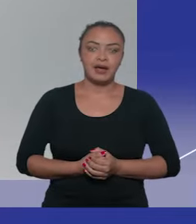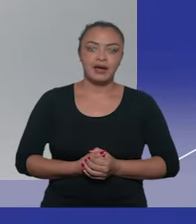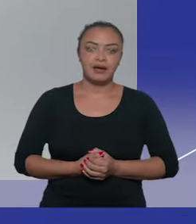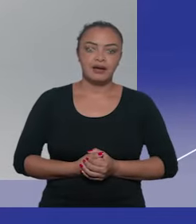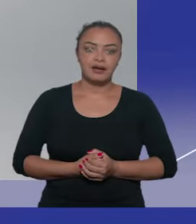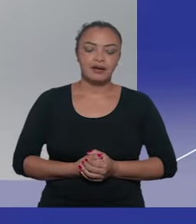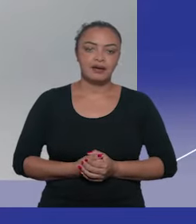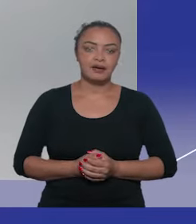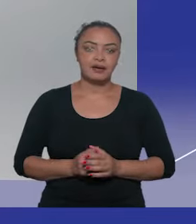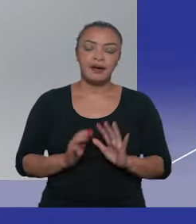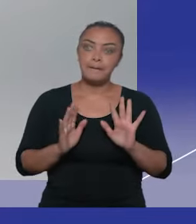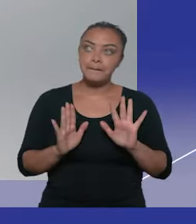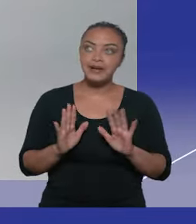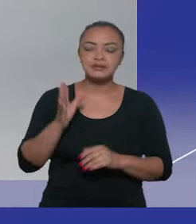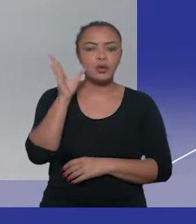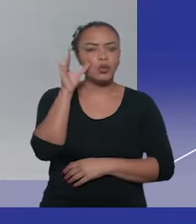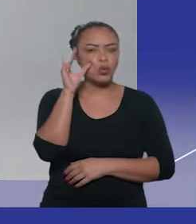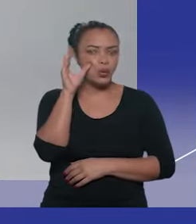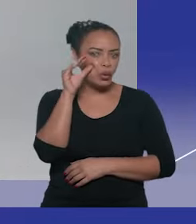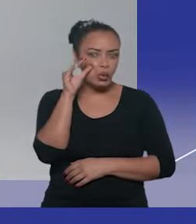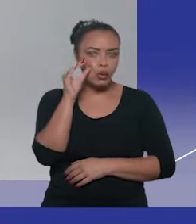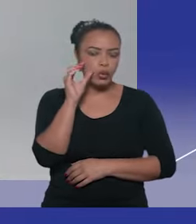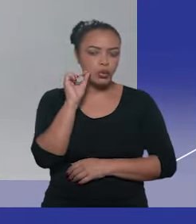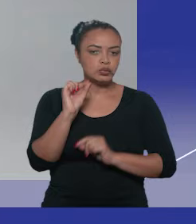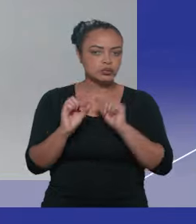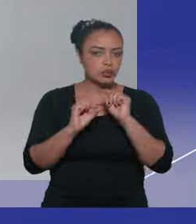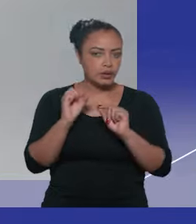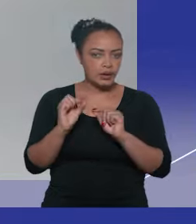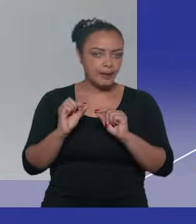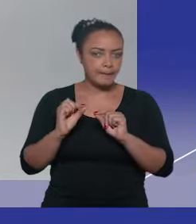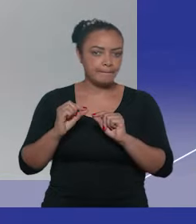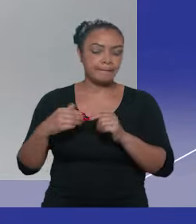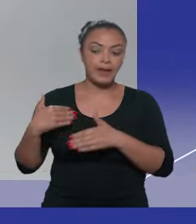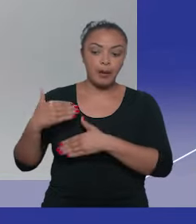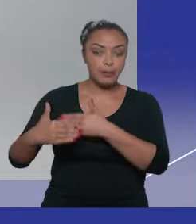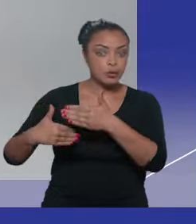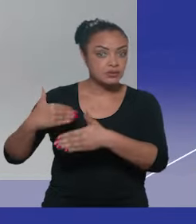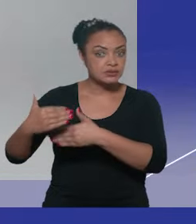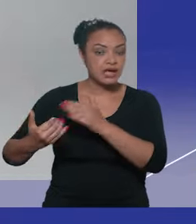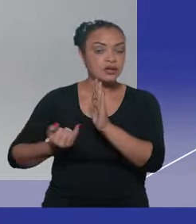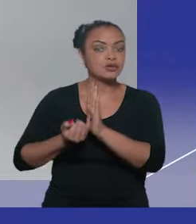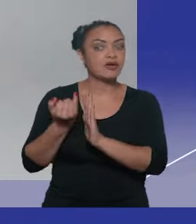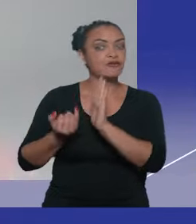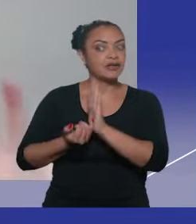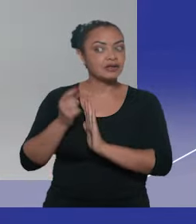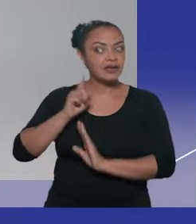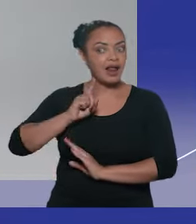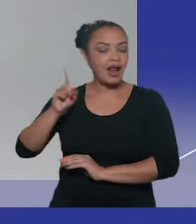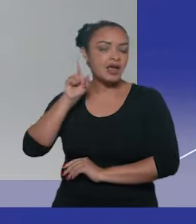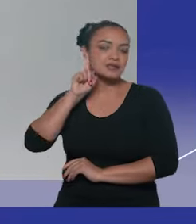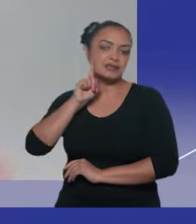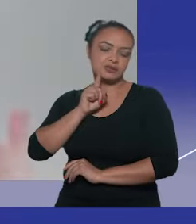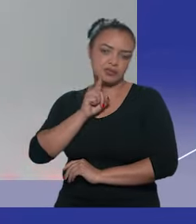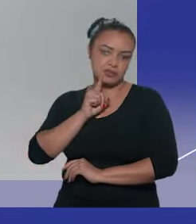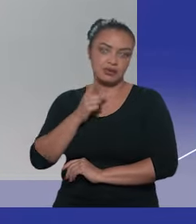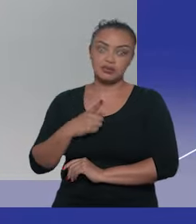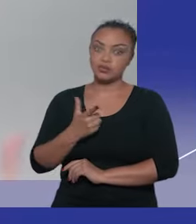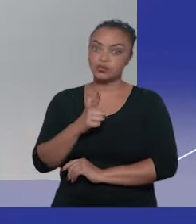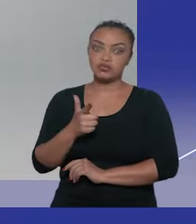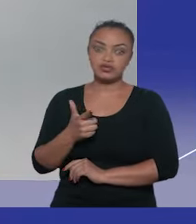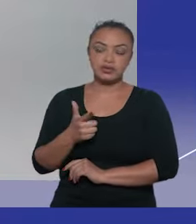né? Mas foi muito curioso que quando começa o processo inflacionário nos Estados Unidos, não tinha